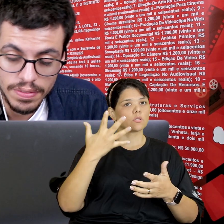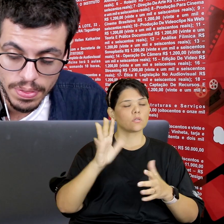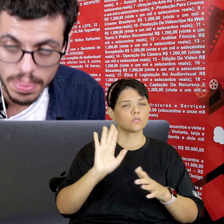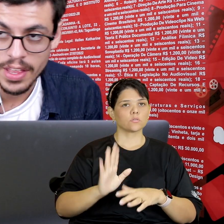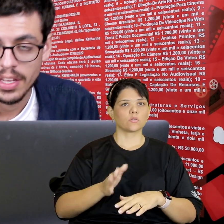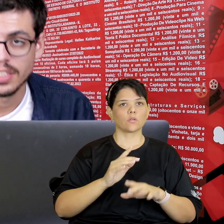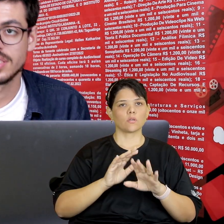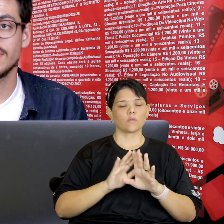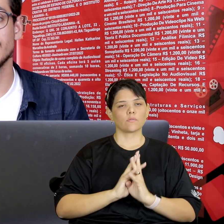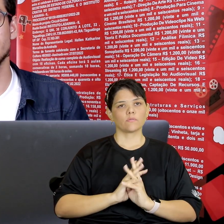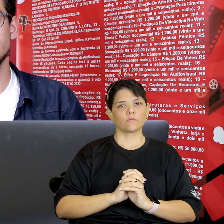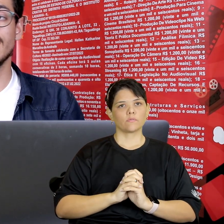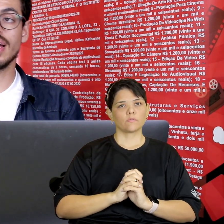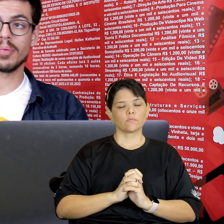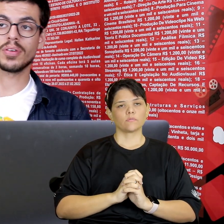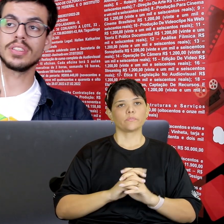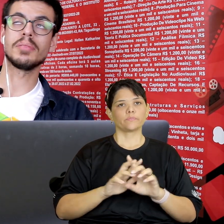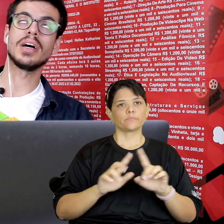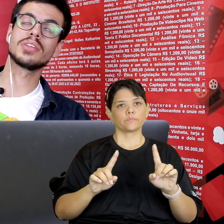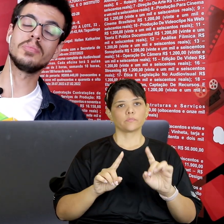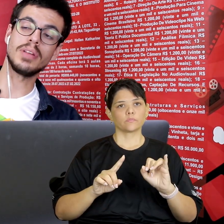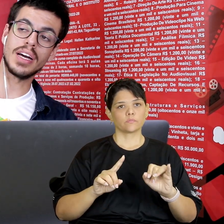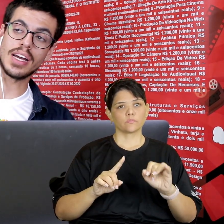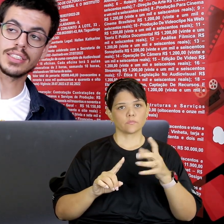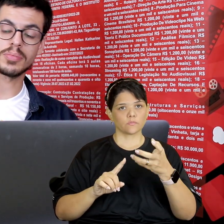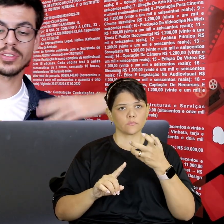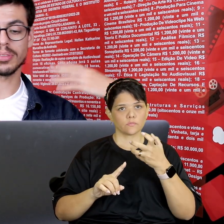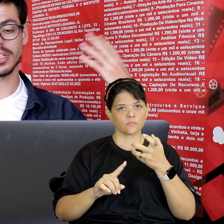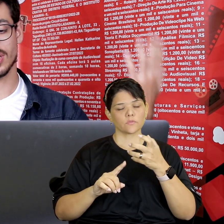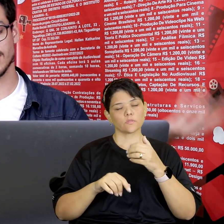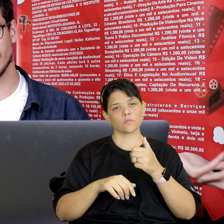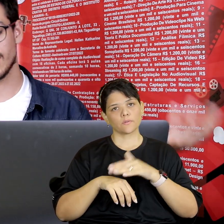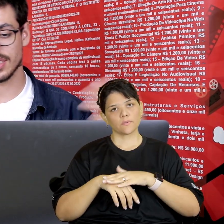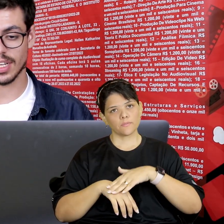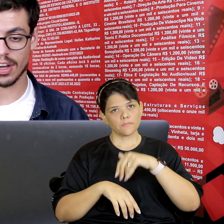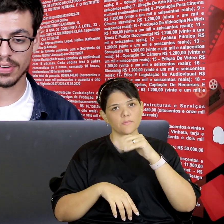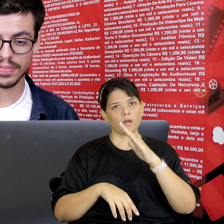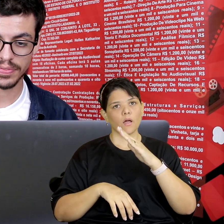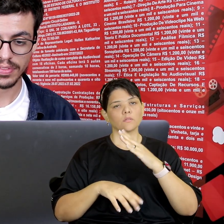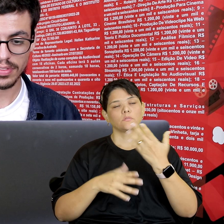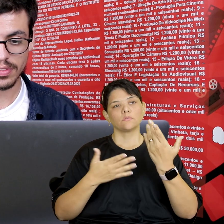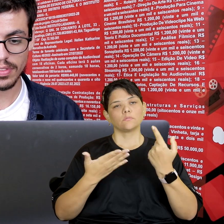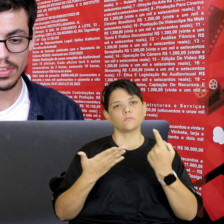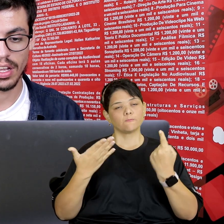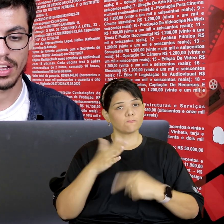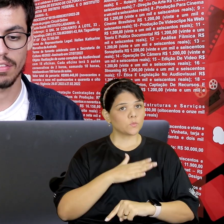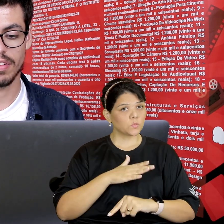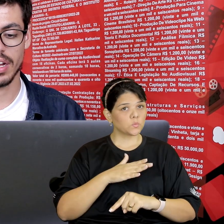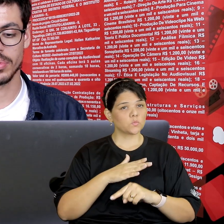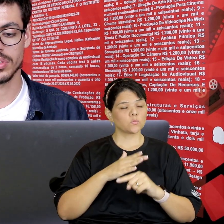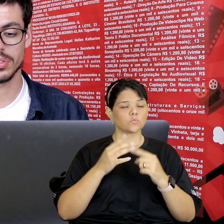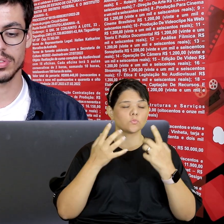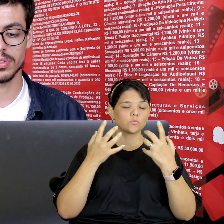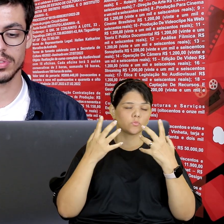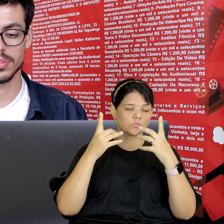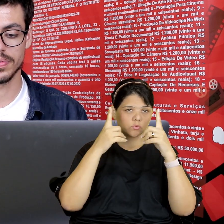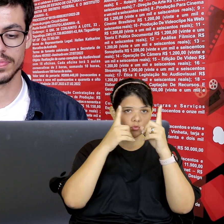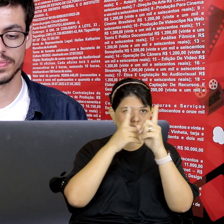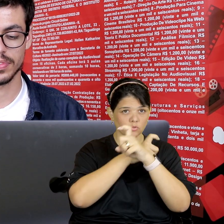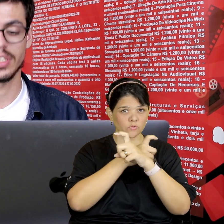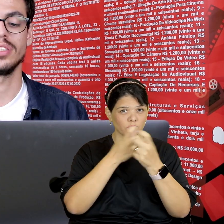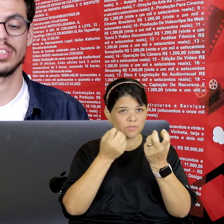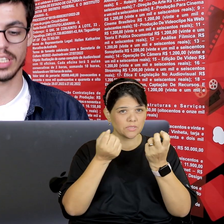Agora, se você quiser uma coisa mais complexa, uma coisa mais estilizada e tal, vai